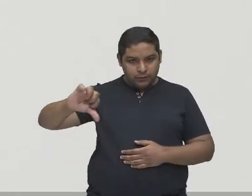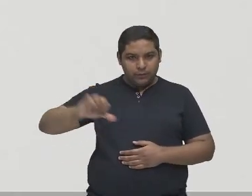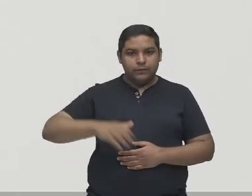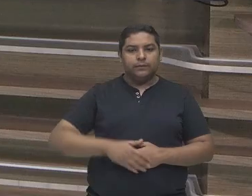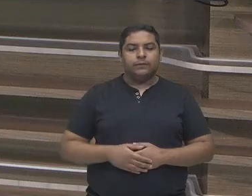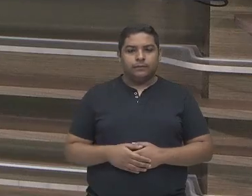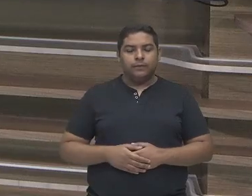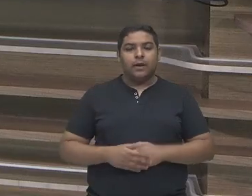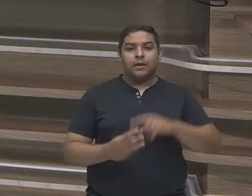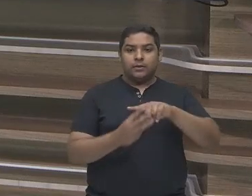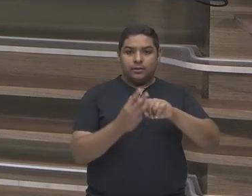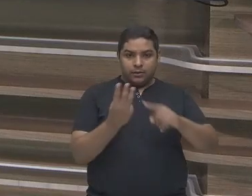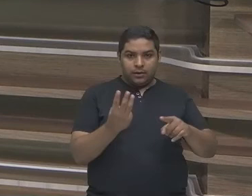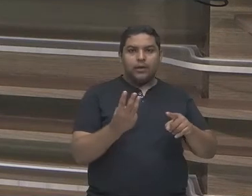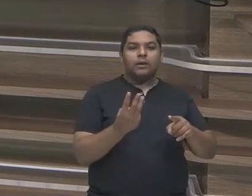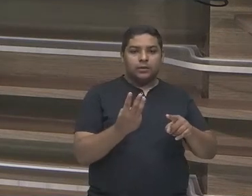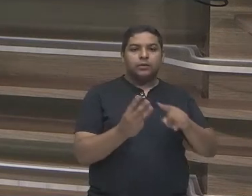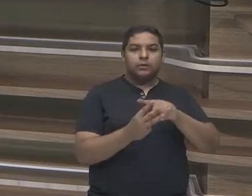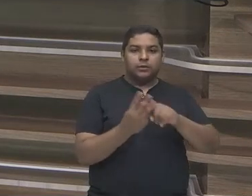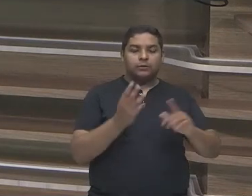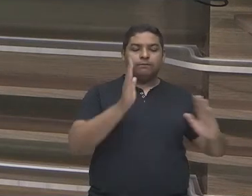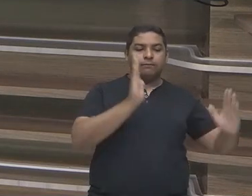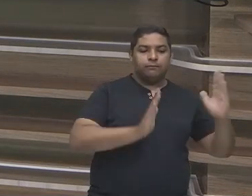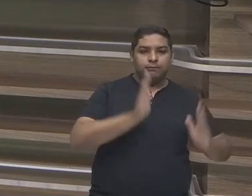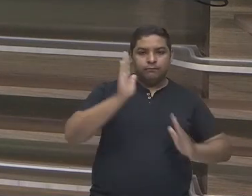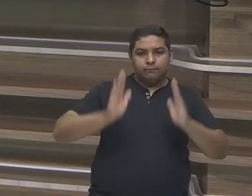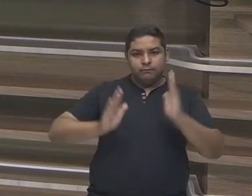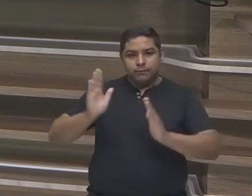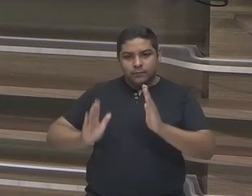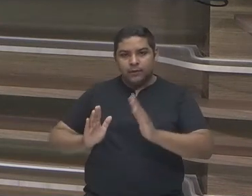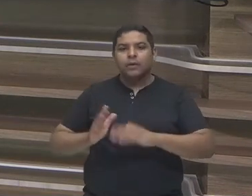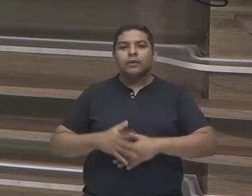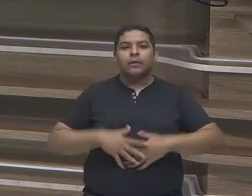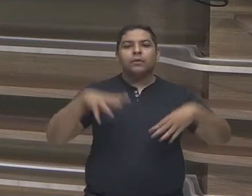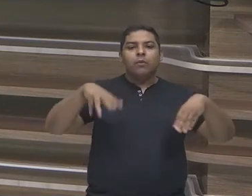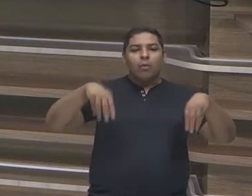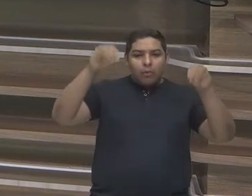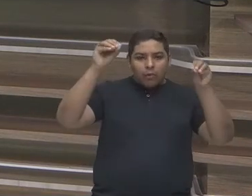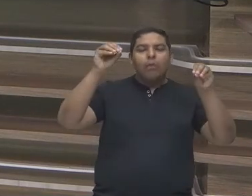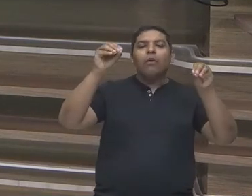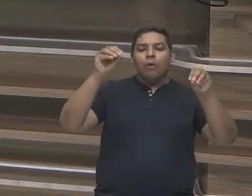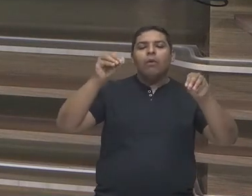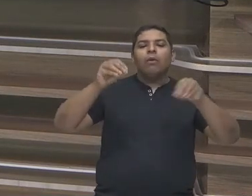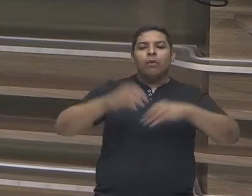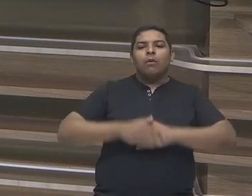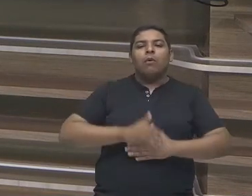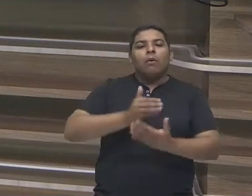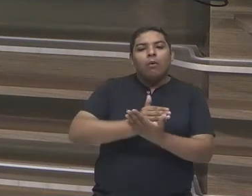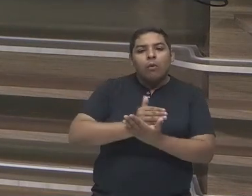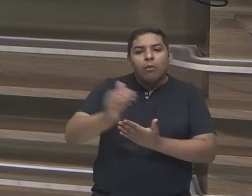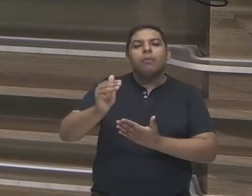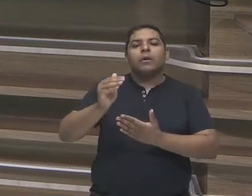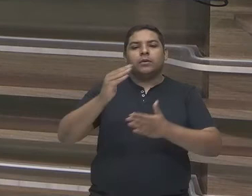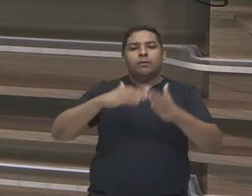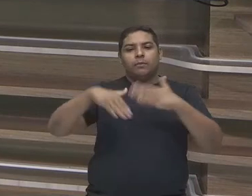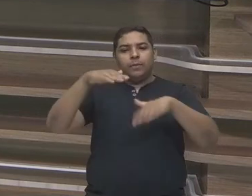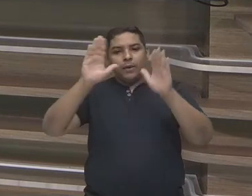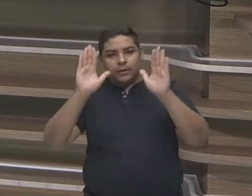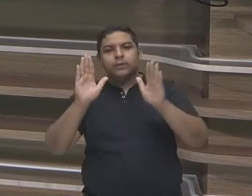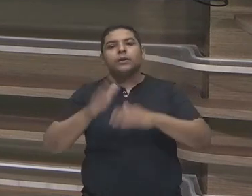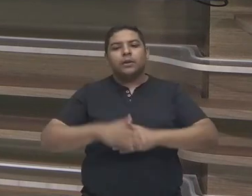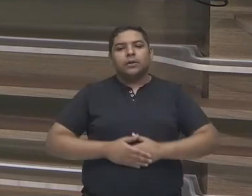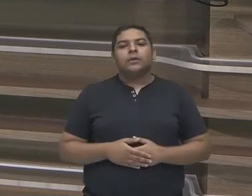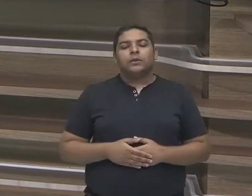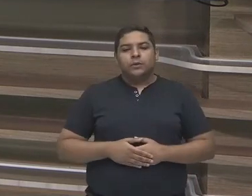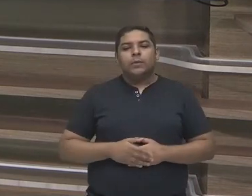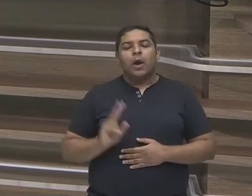fases. Por isso que a queda da Bastilha ele marca o início, né, gente? O chute ali para aquele processo para continuar a